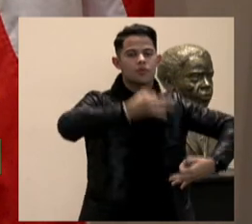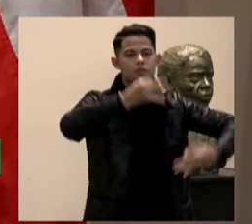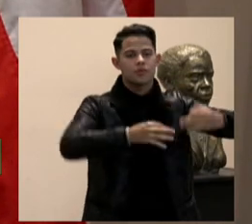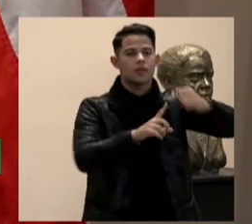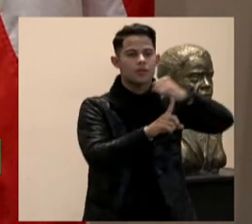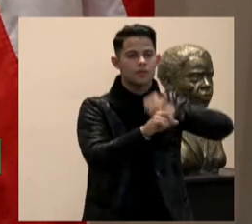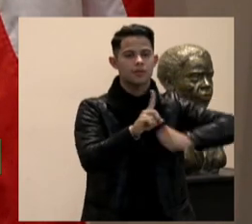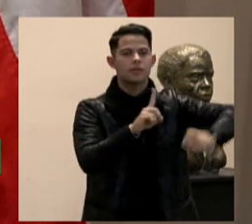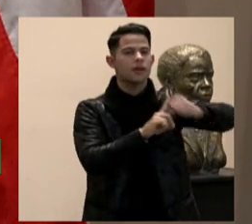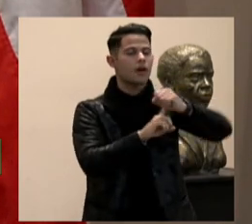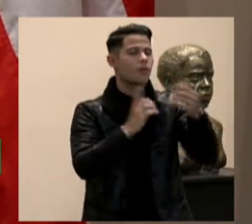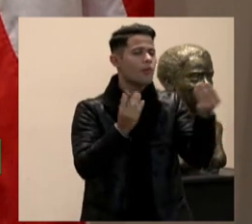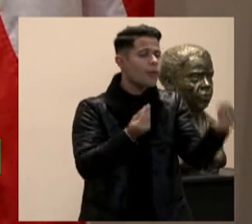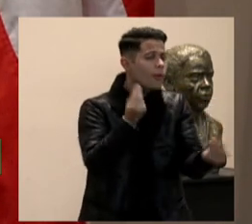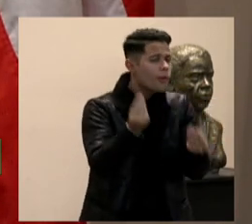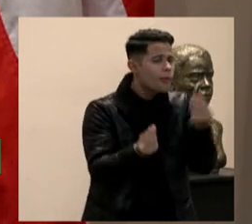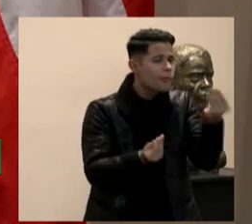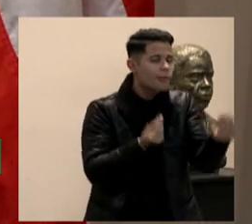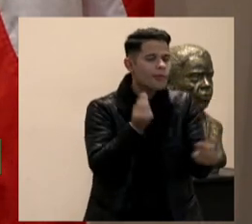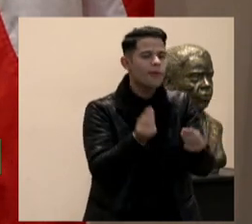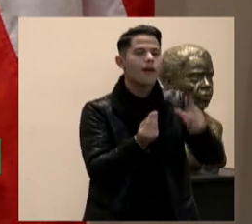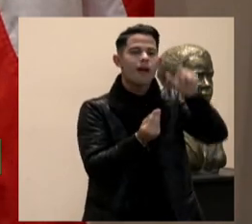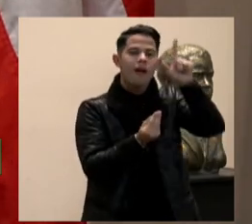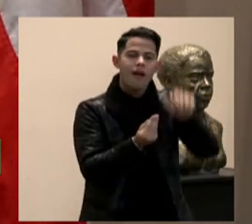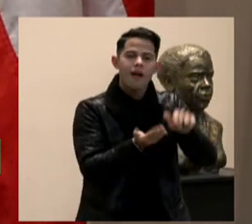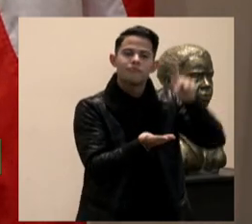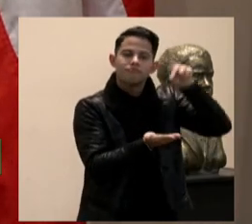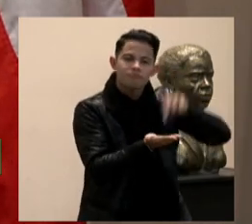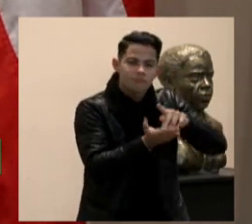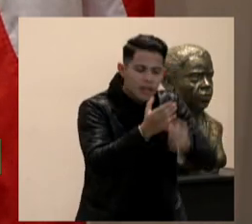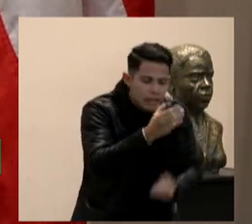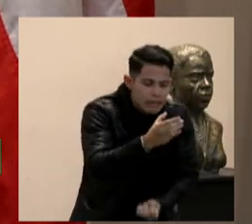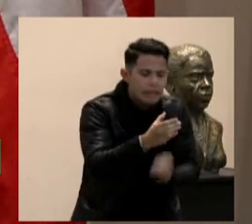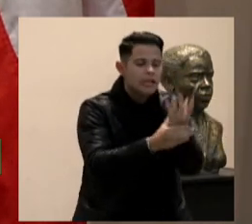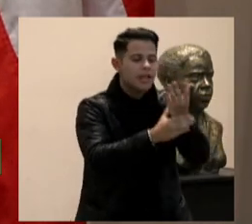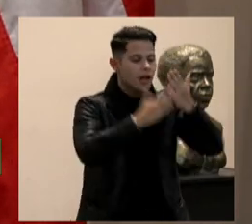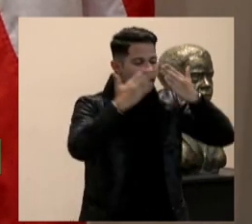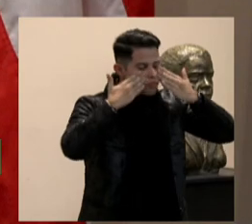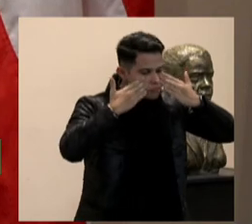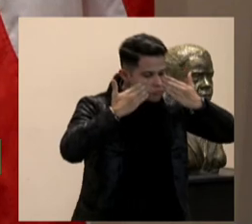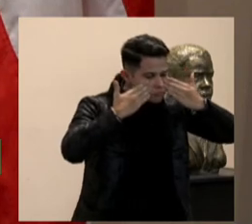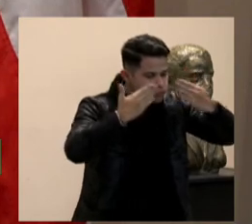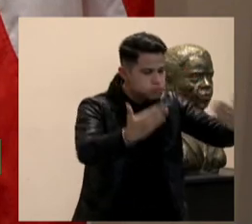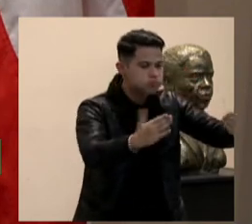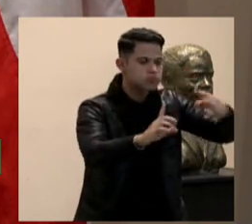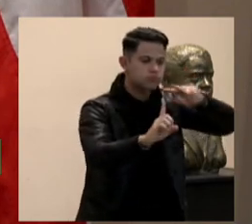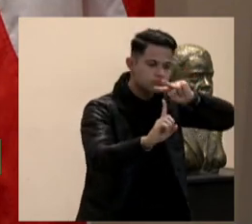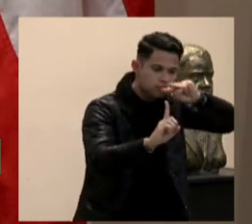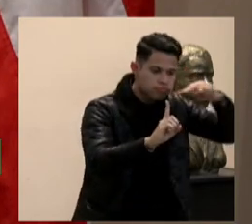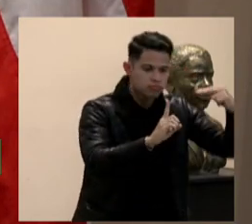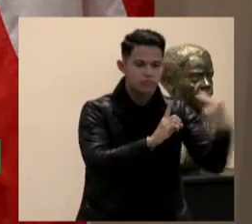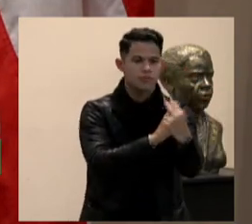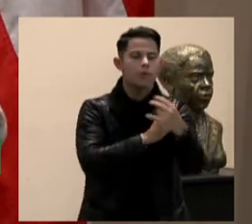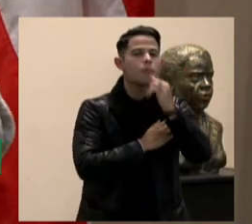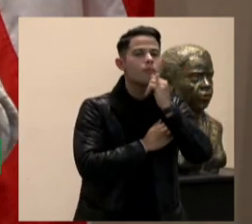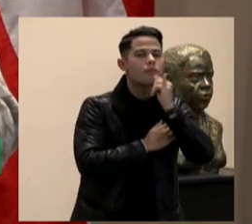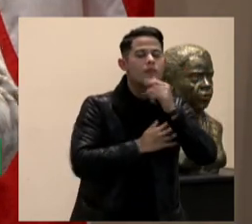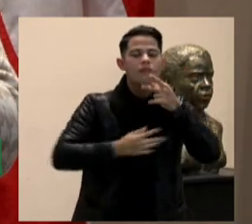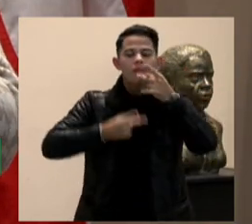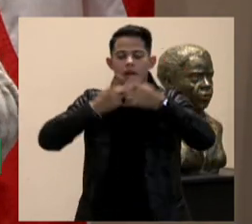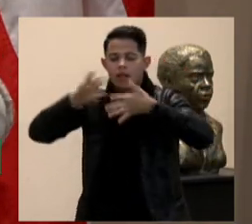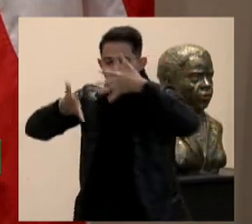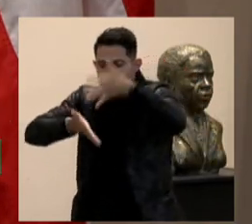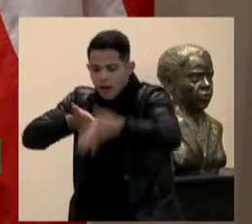é a gente, de fato, criar a ideia da visibilidade. Então, falar, nomear,